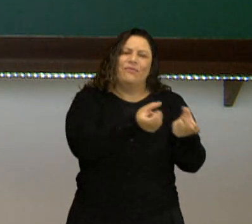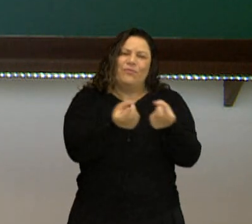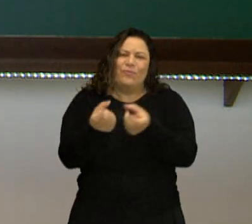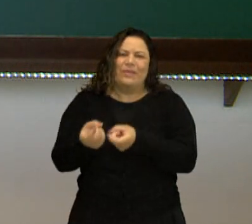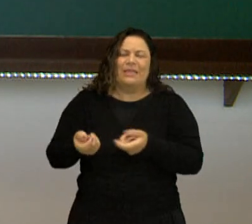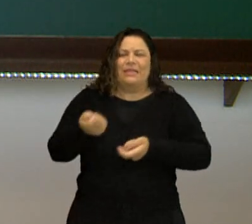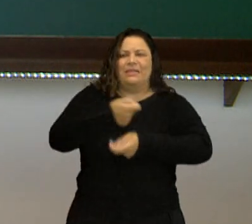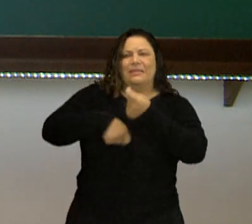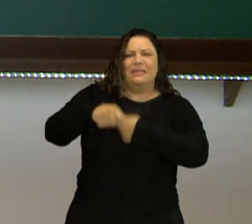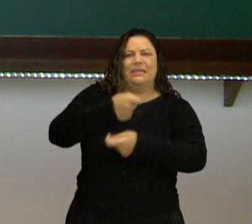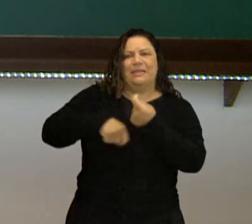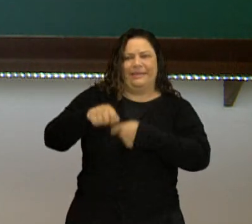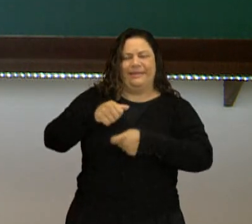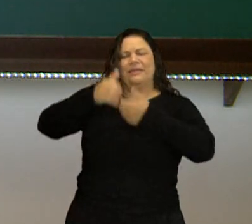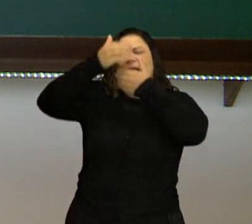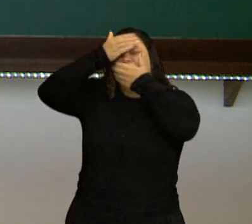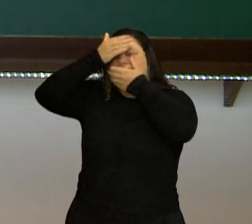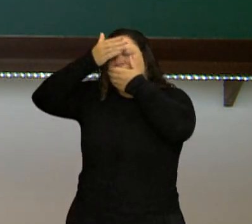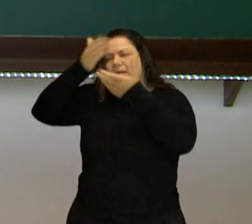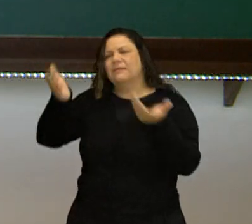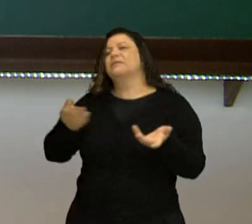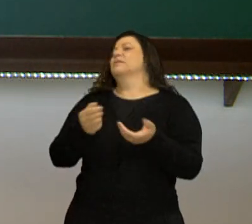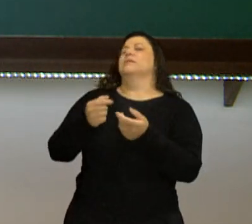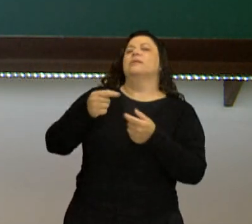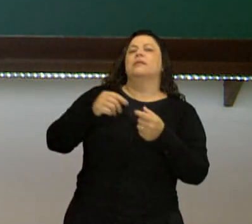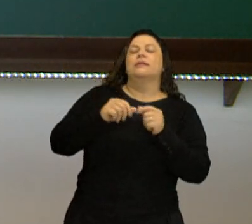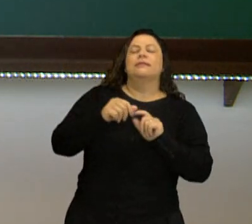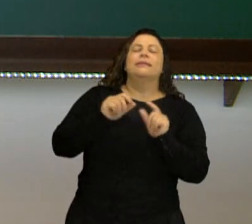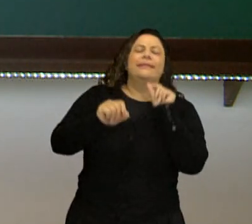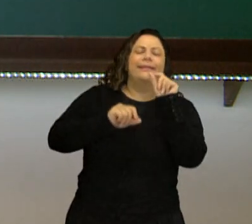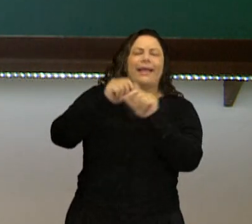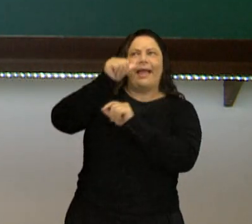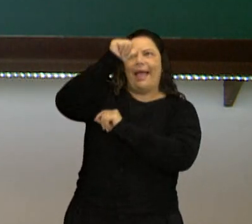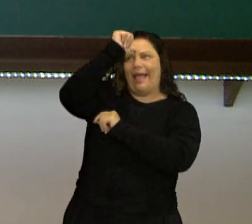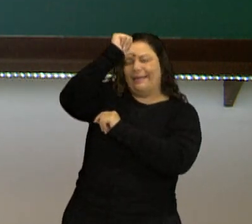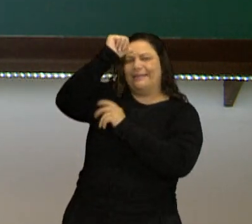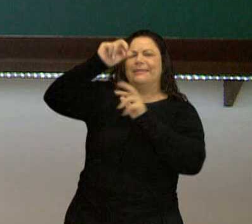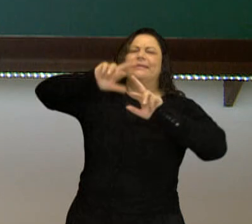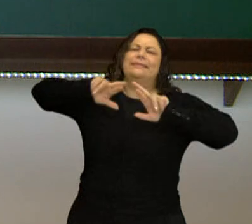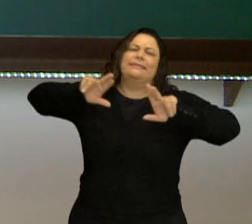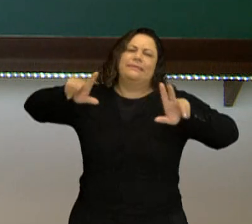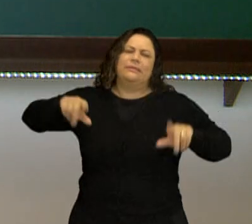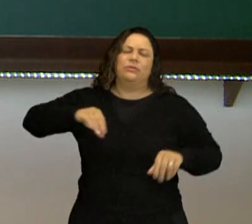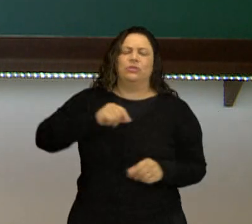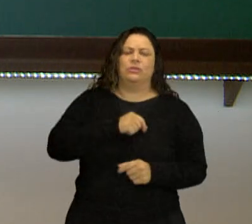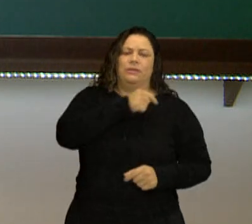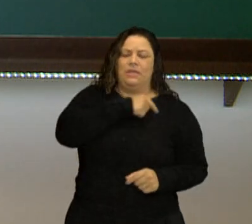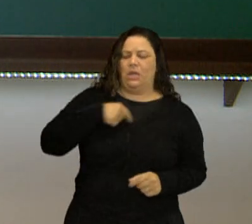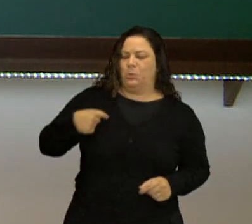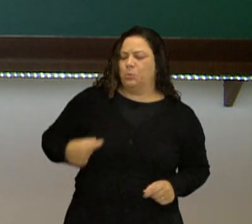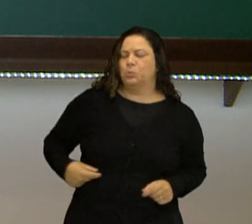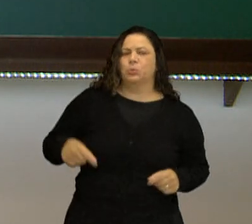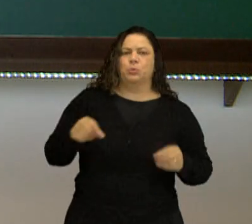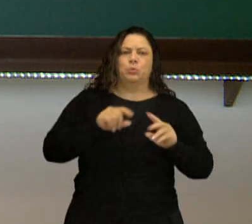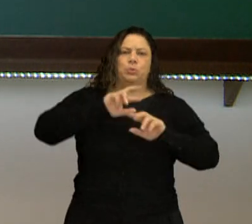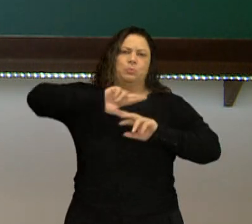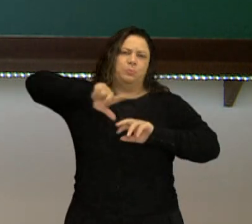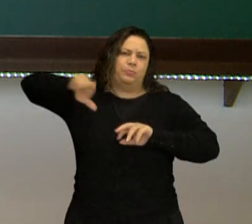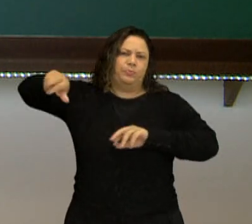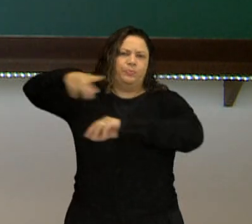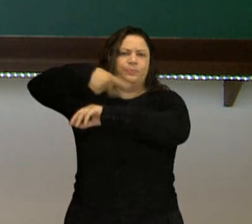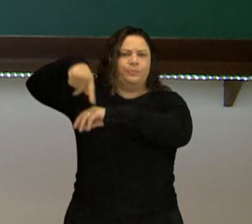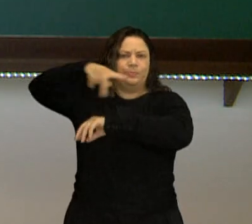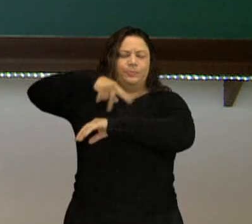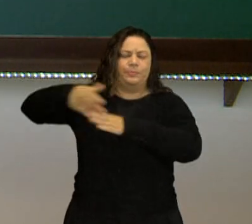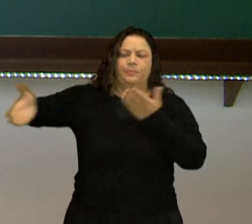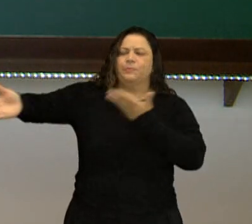da Arábia, vindo da Índia, vindo da China, introduz novos produtos na Europa, faz com que esses comerciantes acumulem